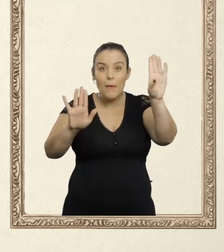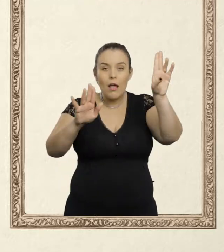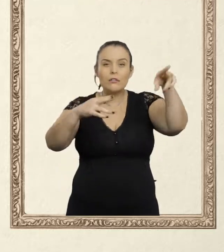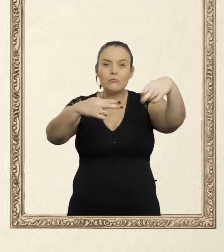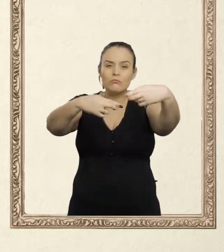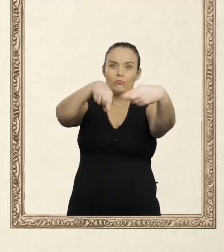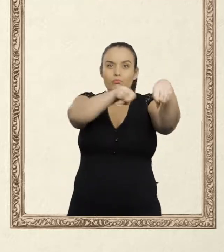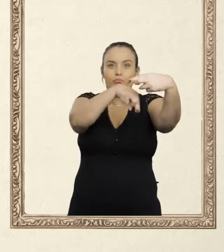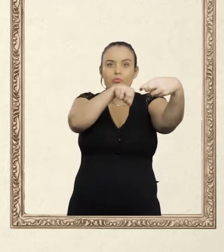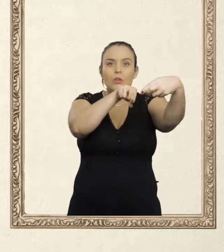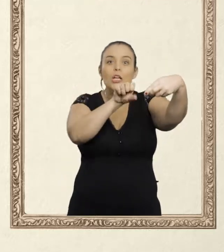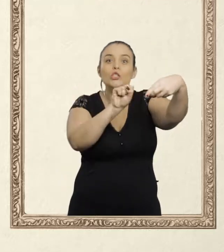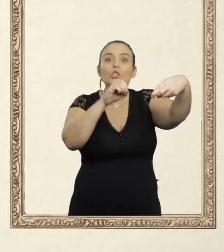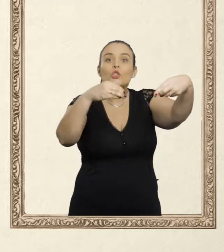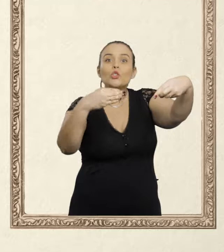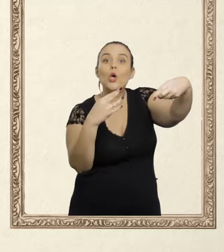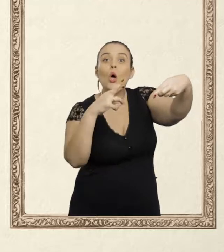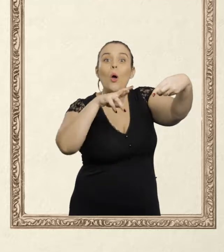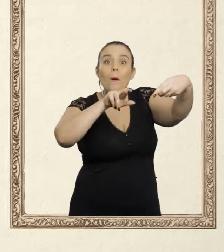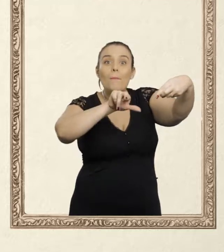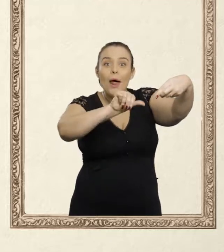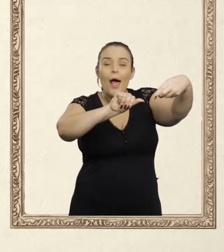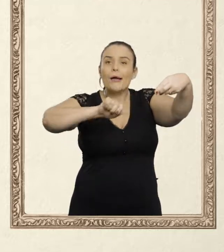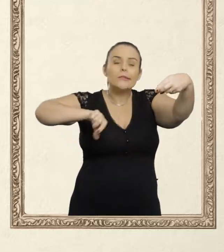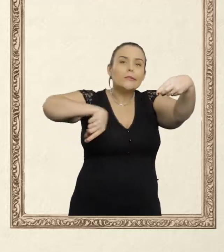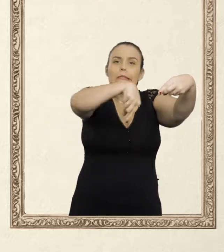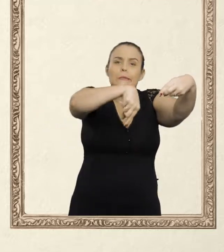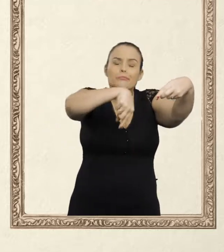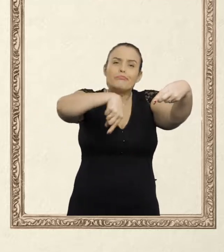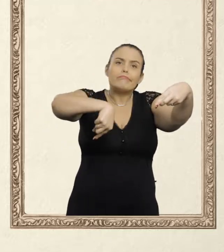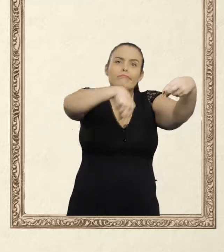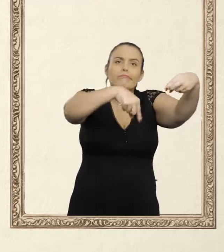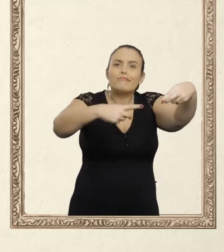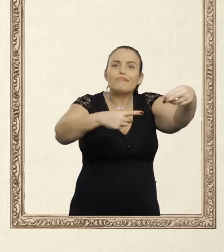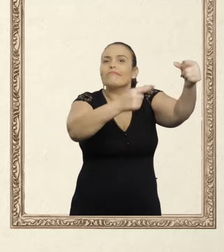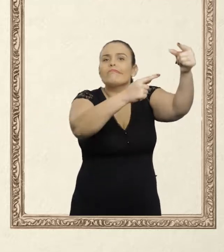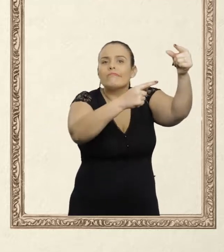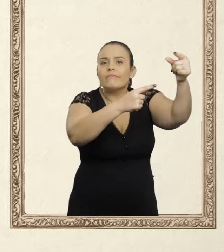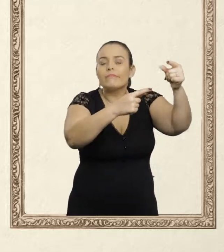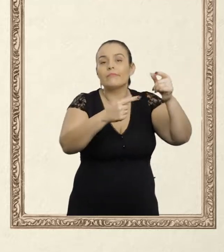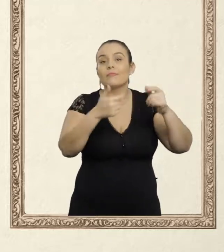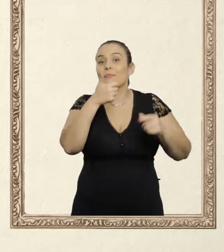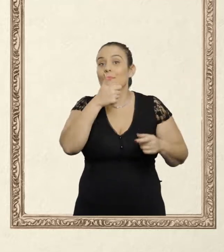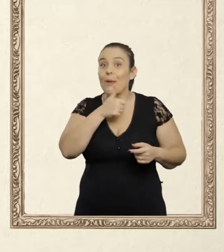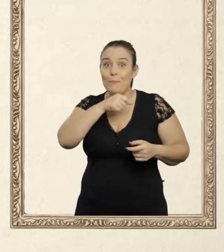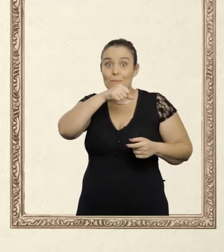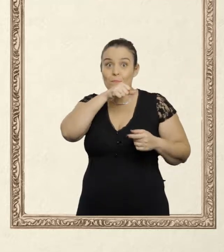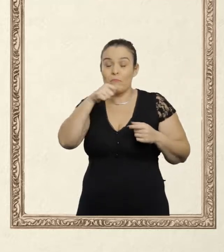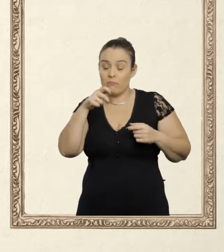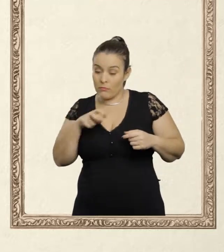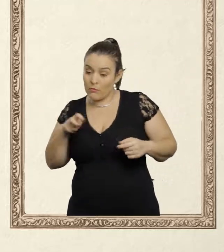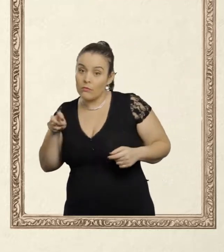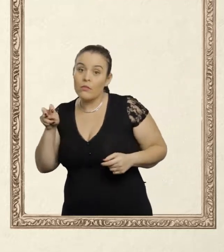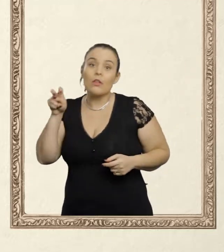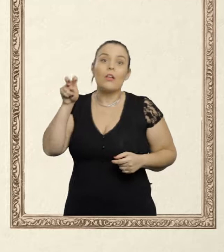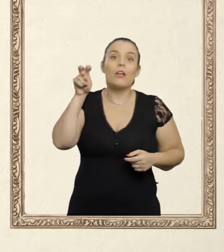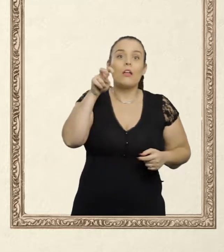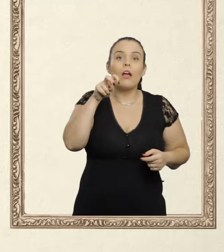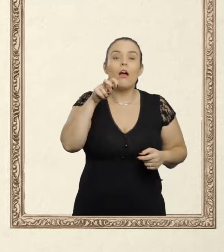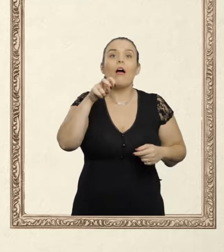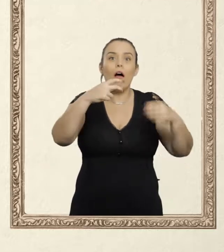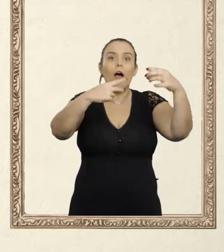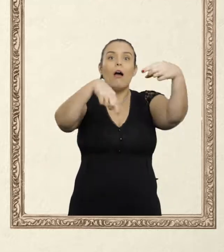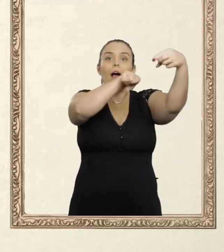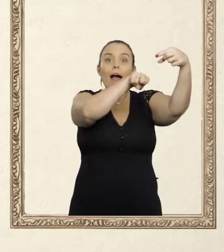fugir, mas a sua sombra ficou presa na janela. A Sra. Darling voltou para o quarto das crianças. Ela viu